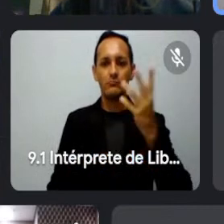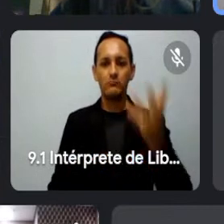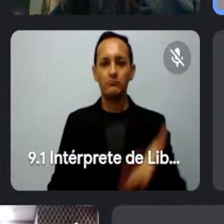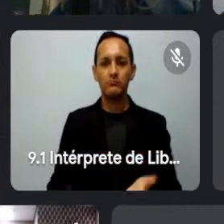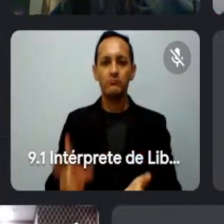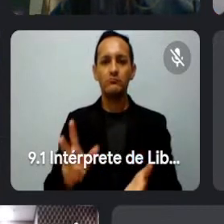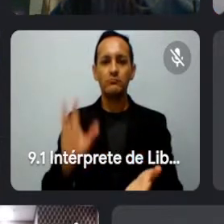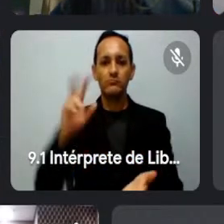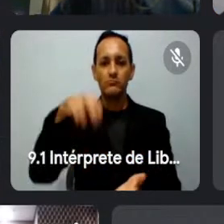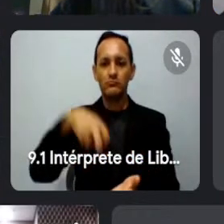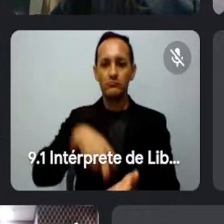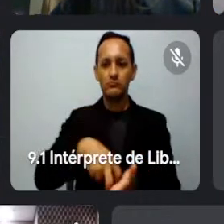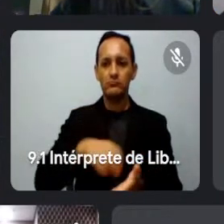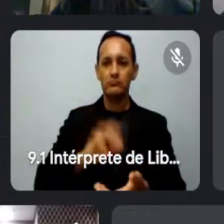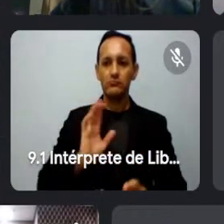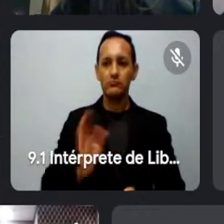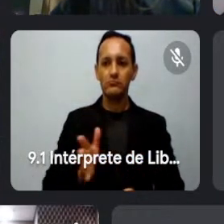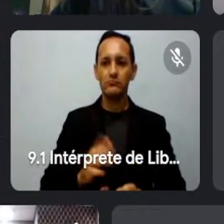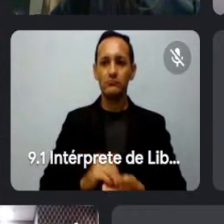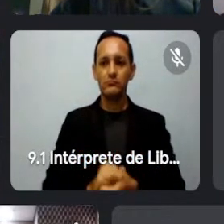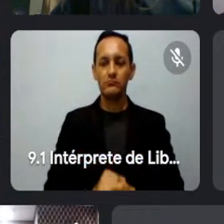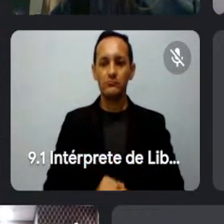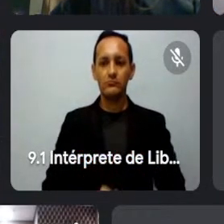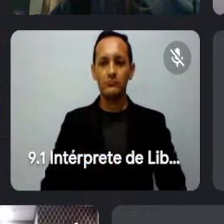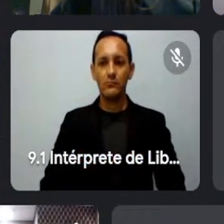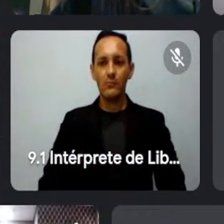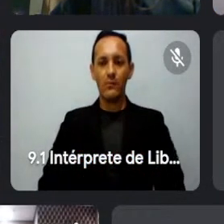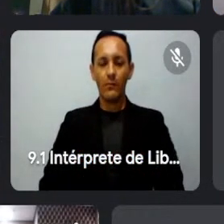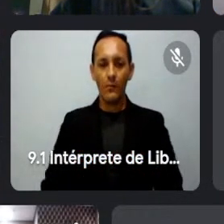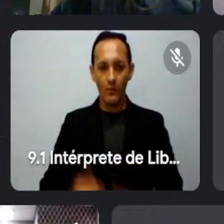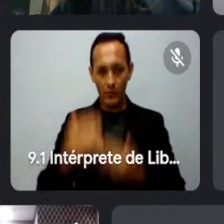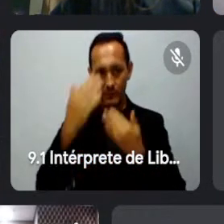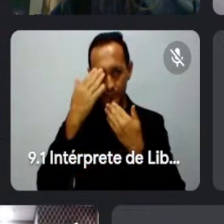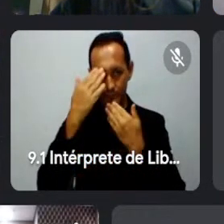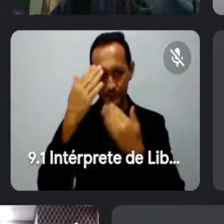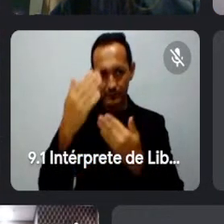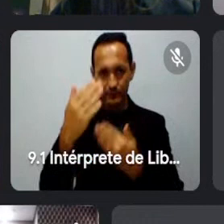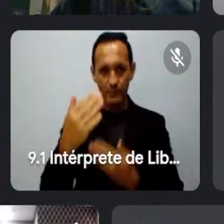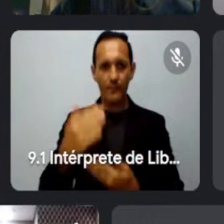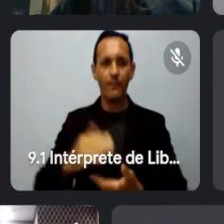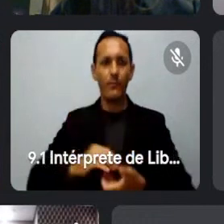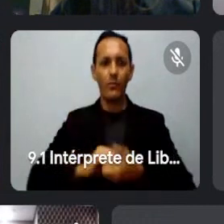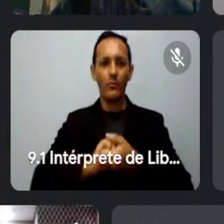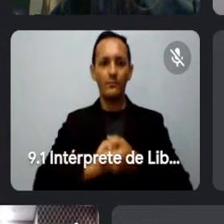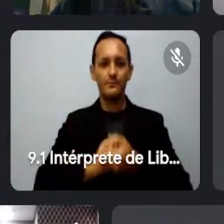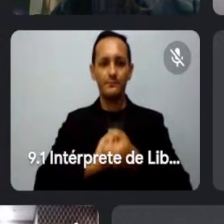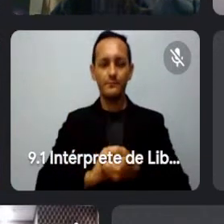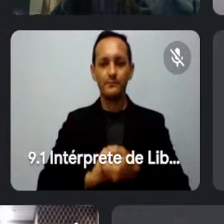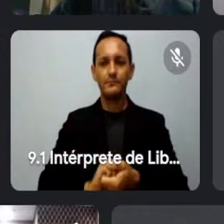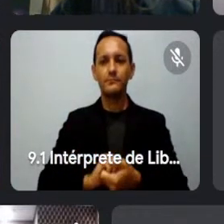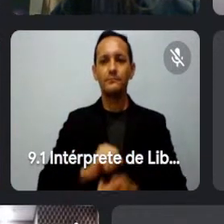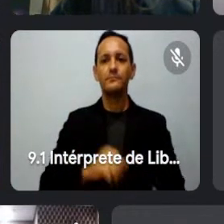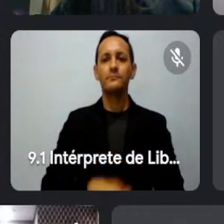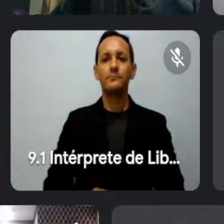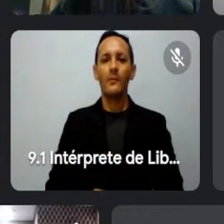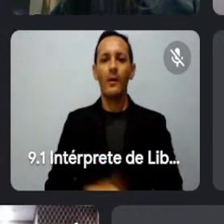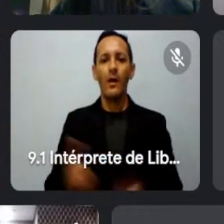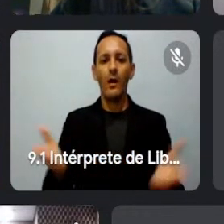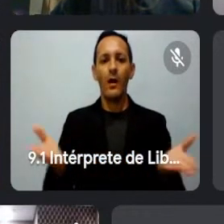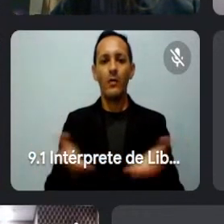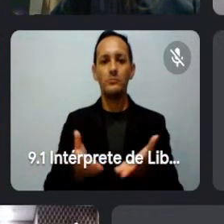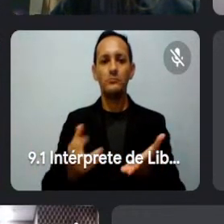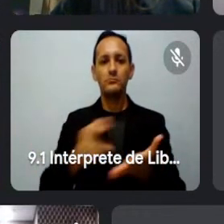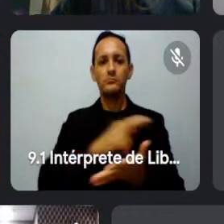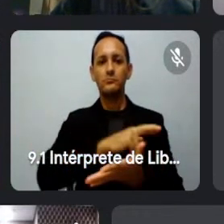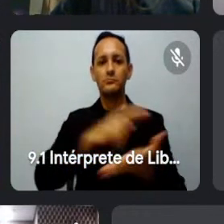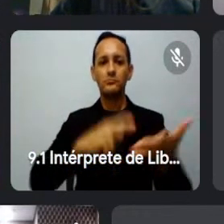e obrigado Dr João Gustavo nasce comprimento as suas palavras devo a palavra Então o relator Doutor